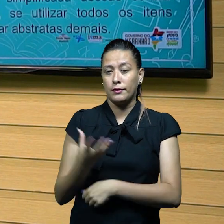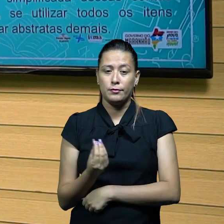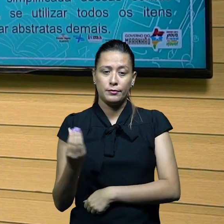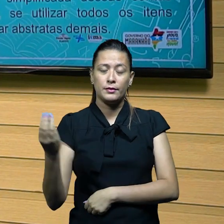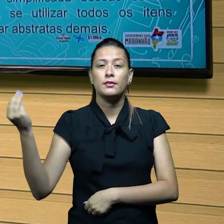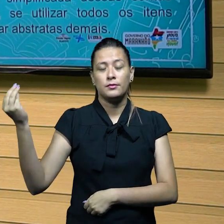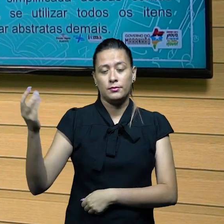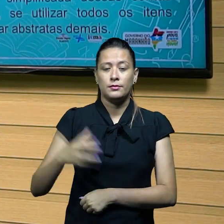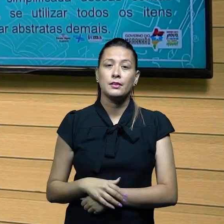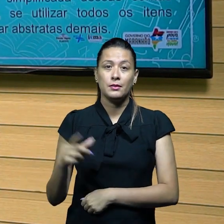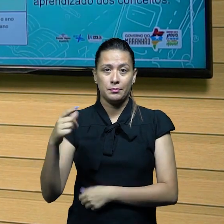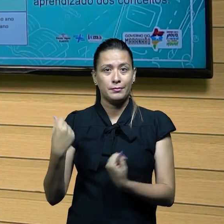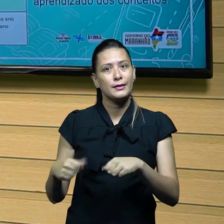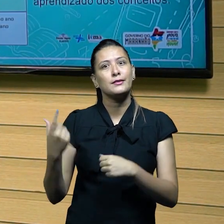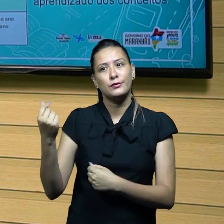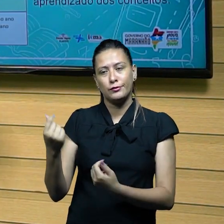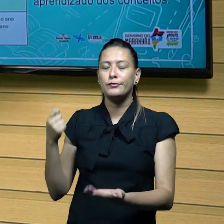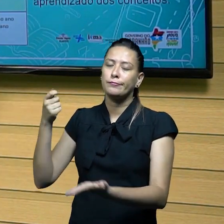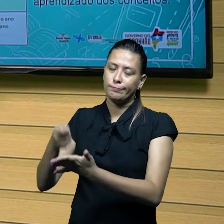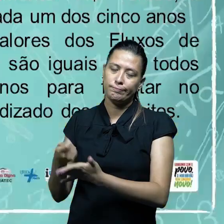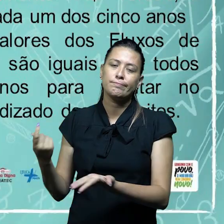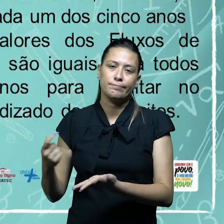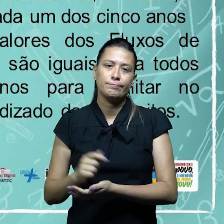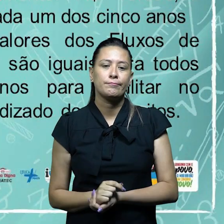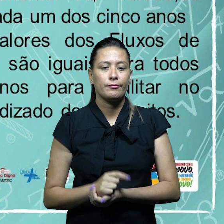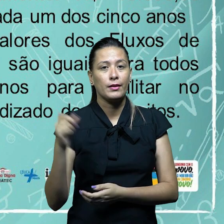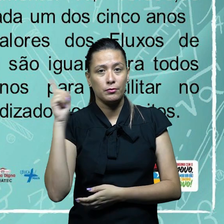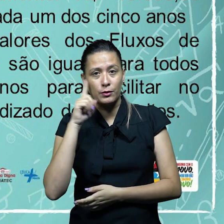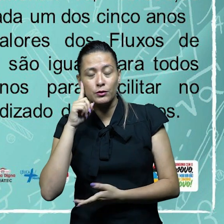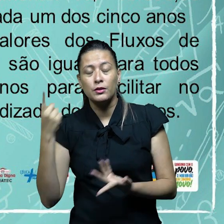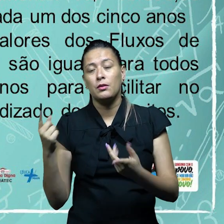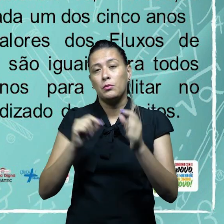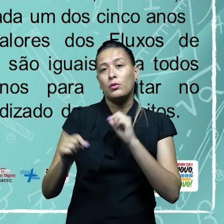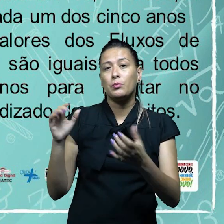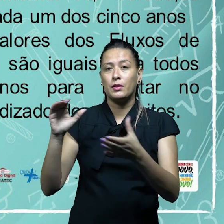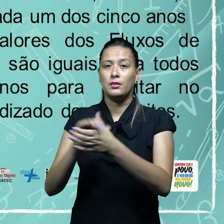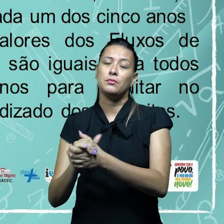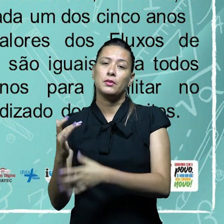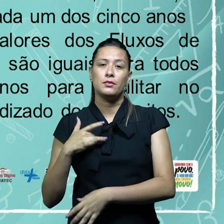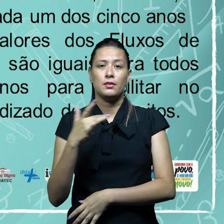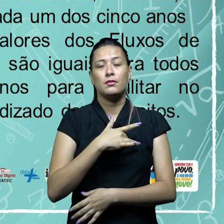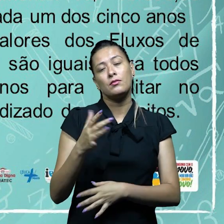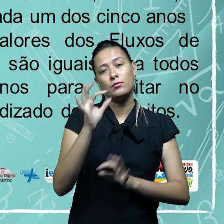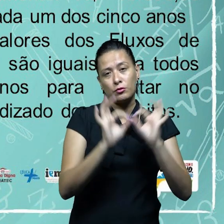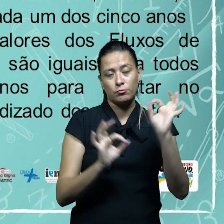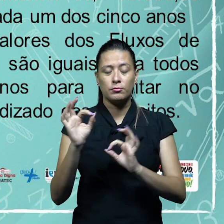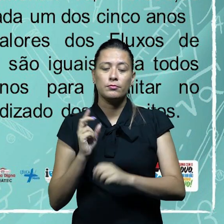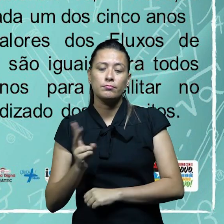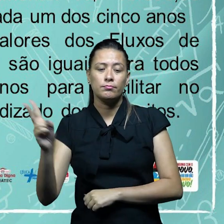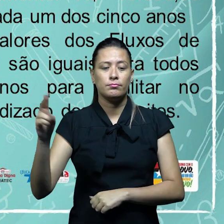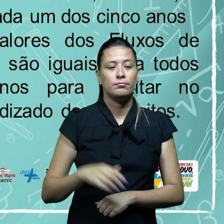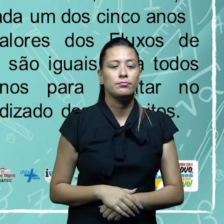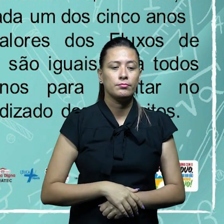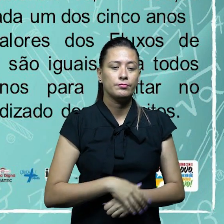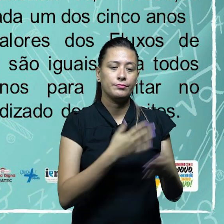5 anos, o fluxo de caixa, depreciação, assim por diante. Então, ó, como vai funcionar? Assim, os fluxos de caixa foram os seguintes, vamos